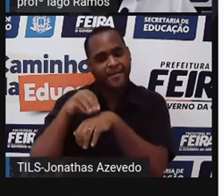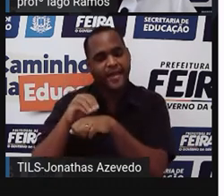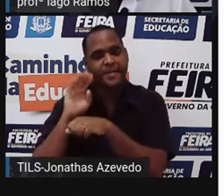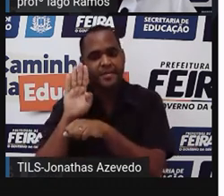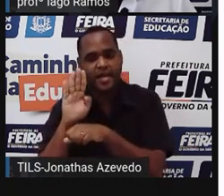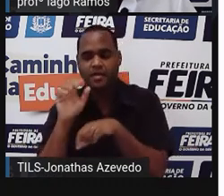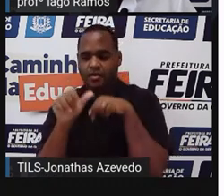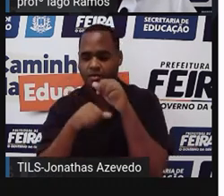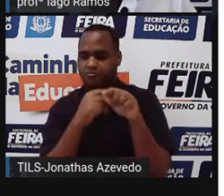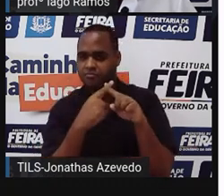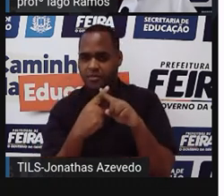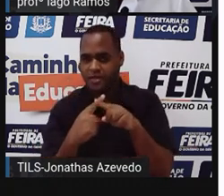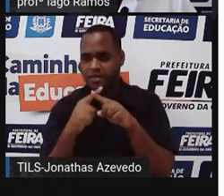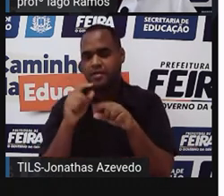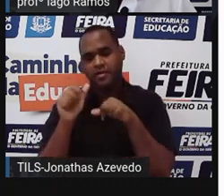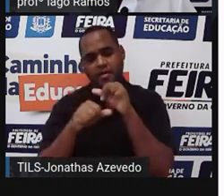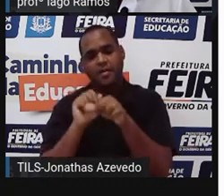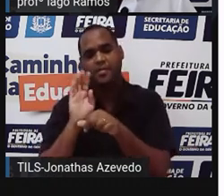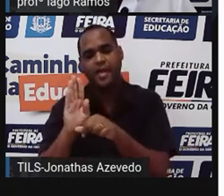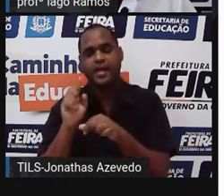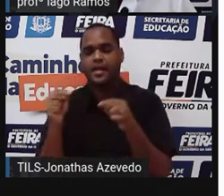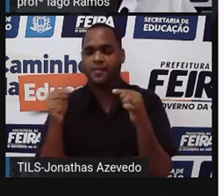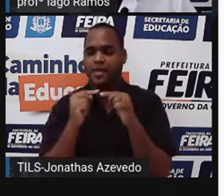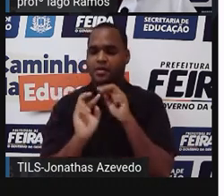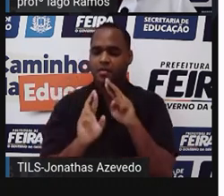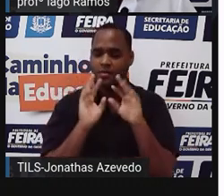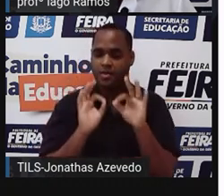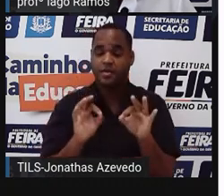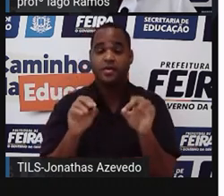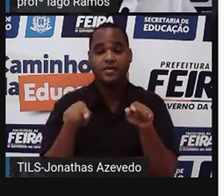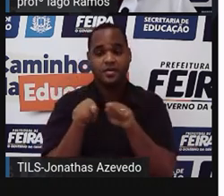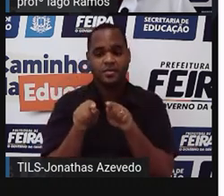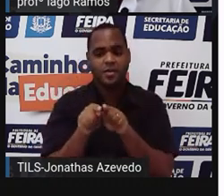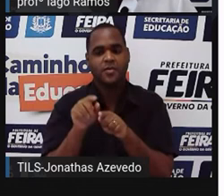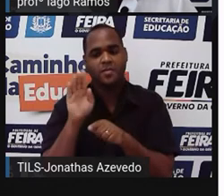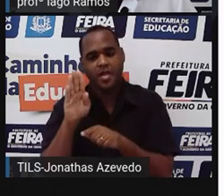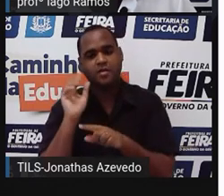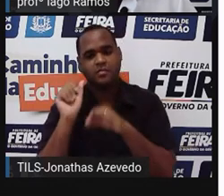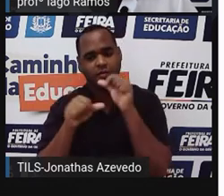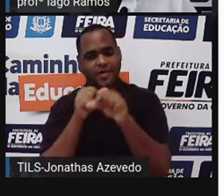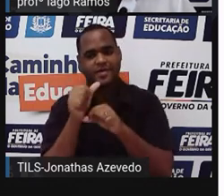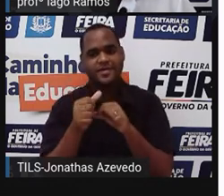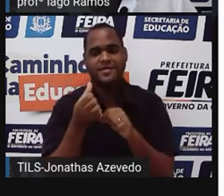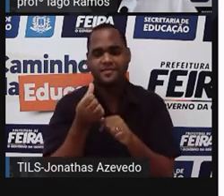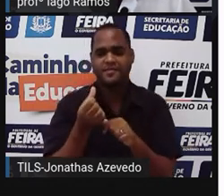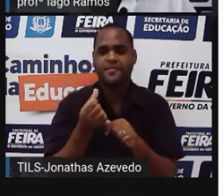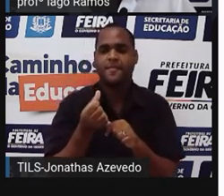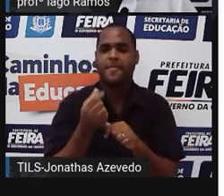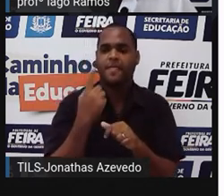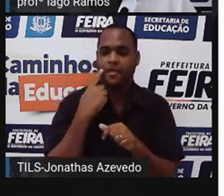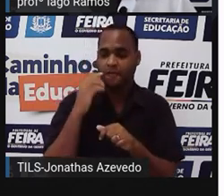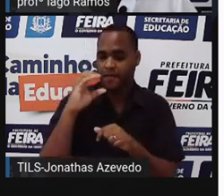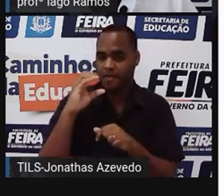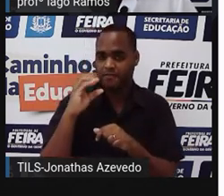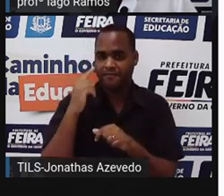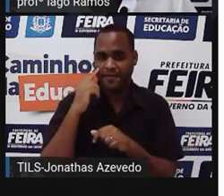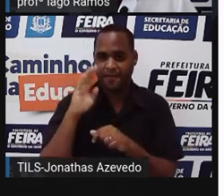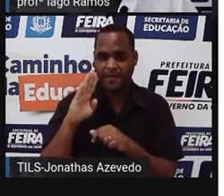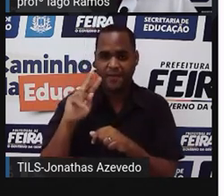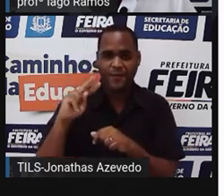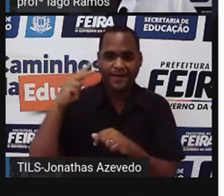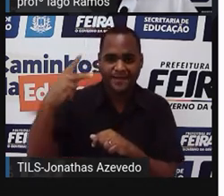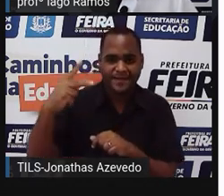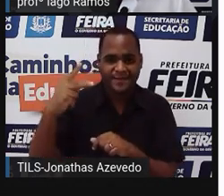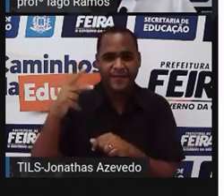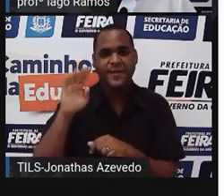multiplicar por esse B aqui, vai dar o mesmo resultado que se eu pegar o D e multiplicar por C. Então, B vezes B, B ao quadrado, e D